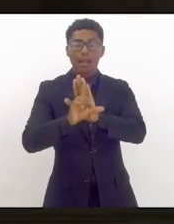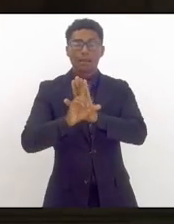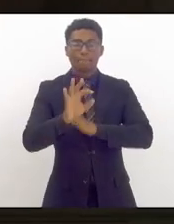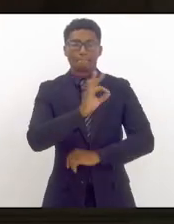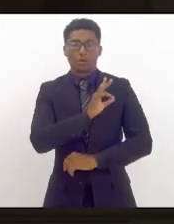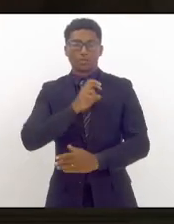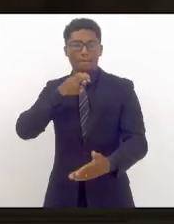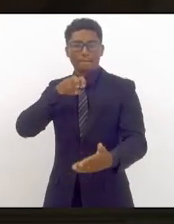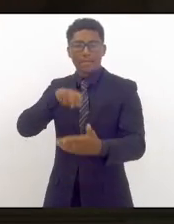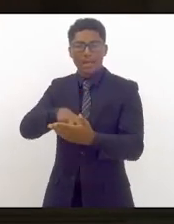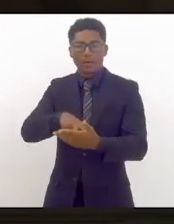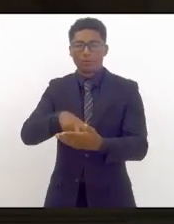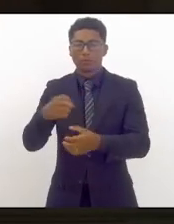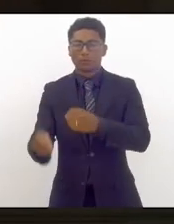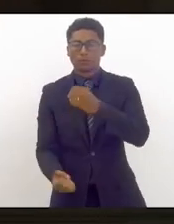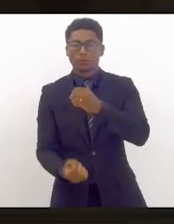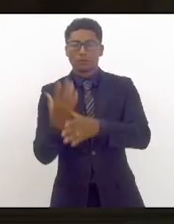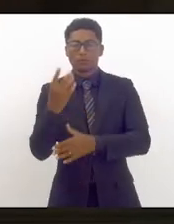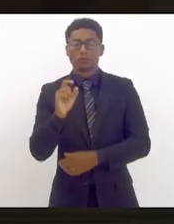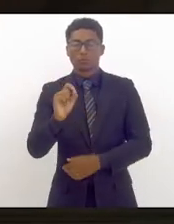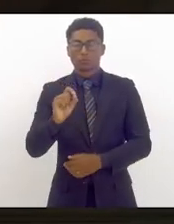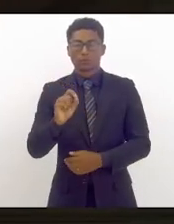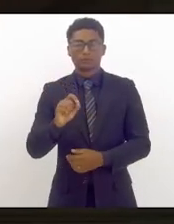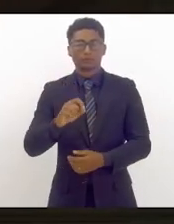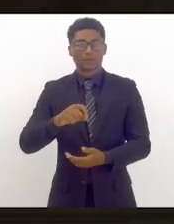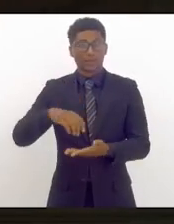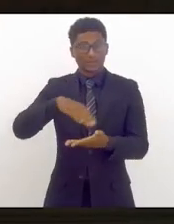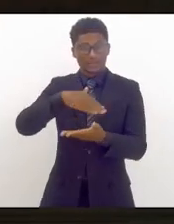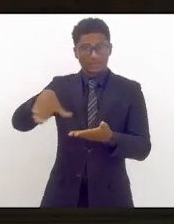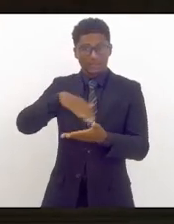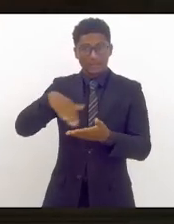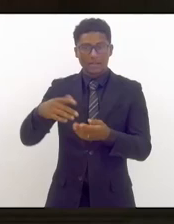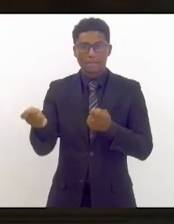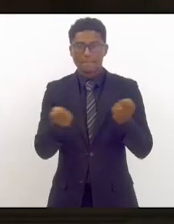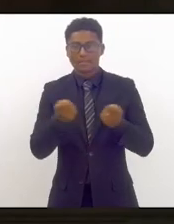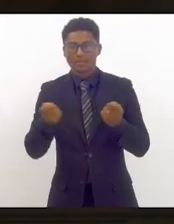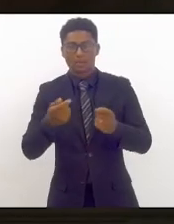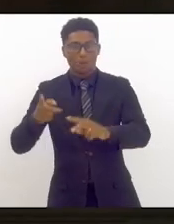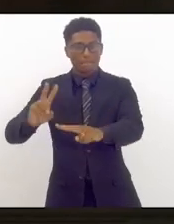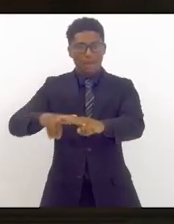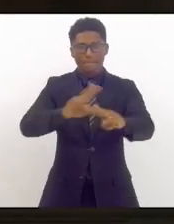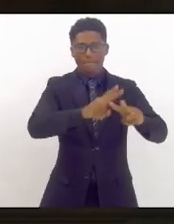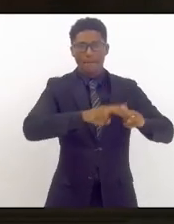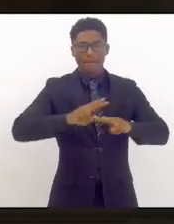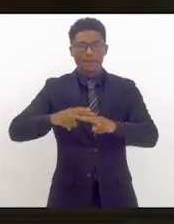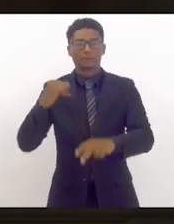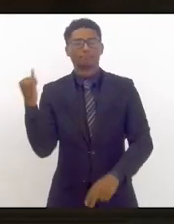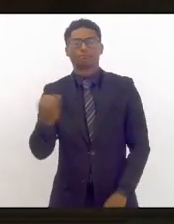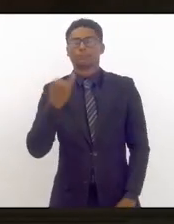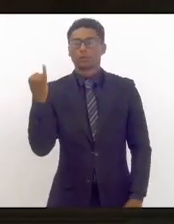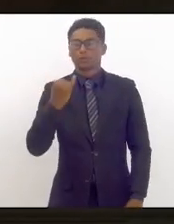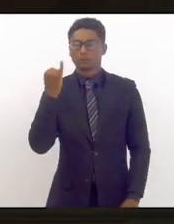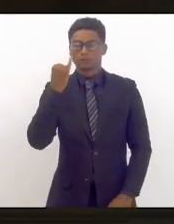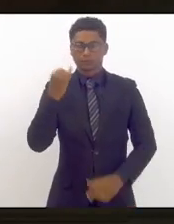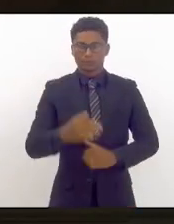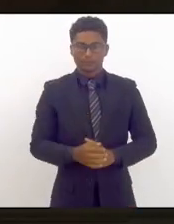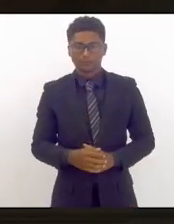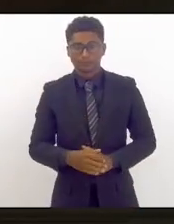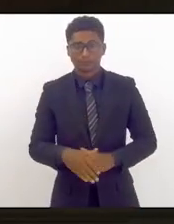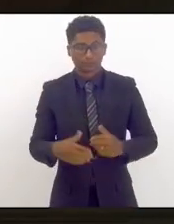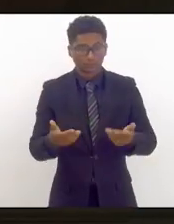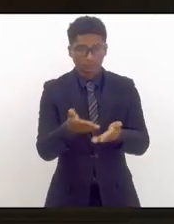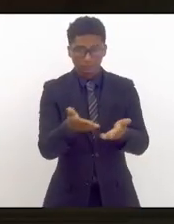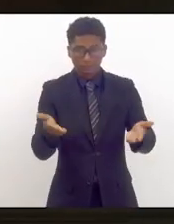as carreiras da Secretaria de Administração Penitenciária como essenciais e típicas de Estado e assegurou o status